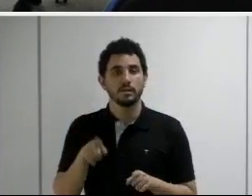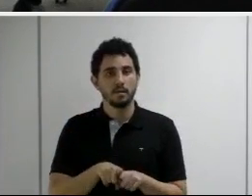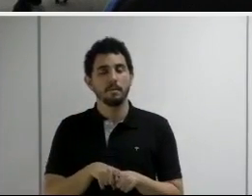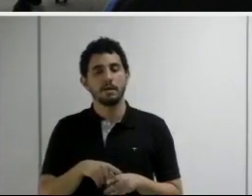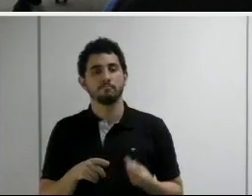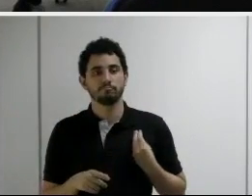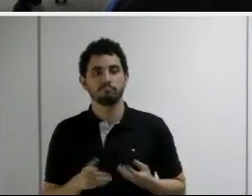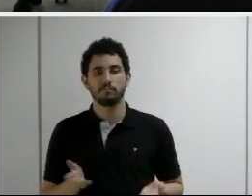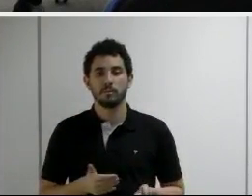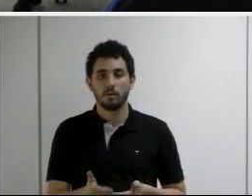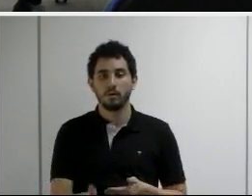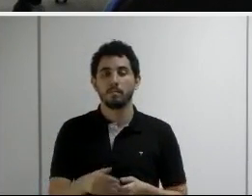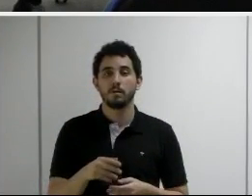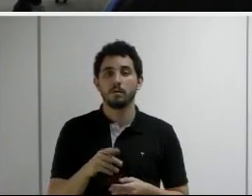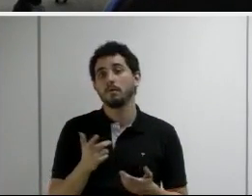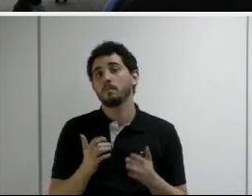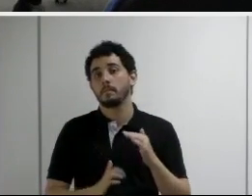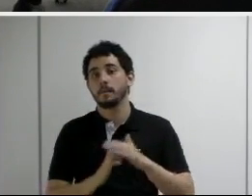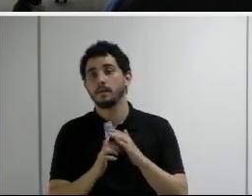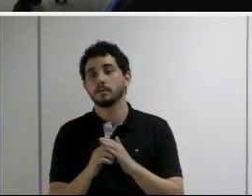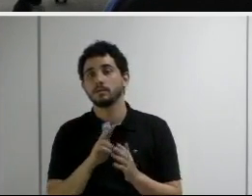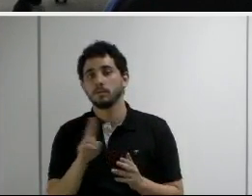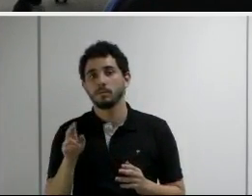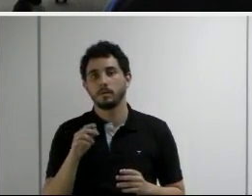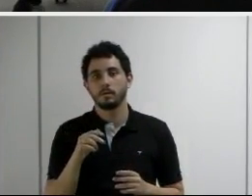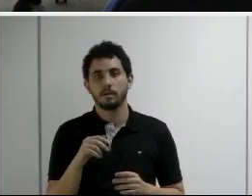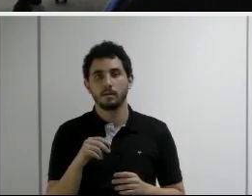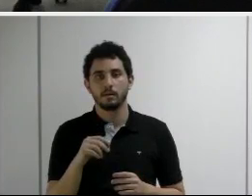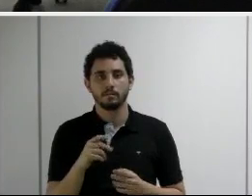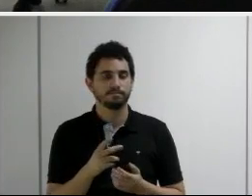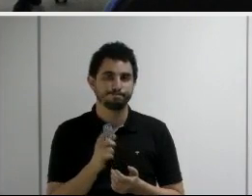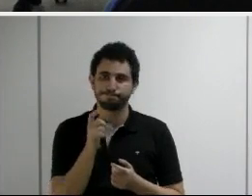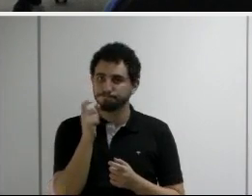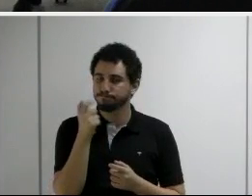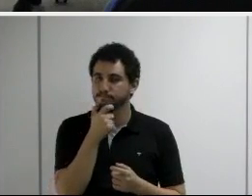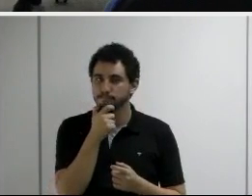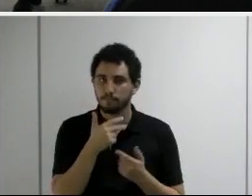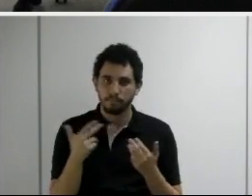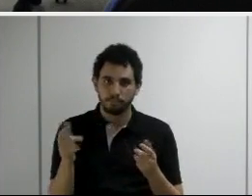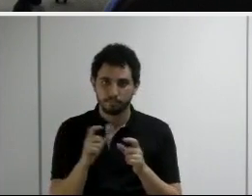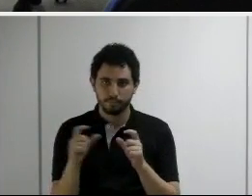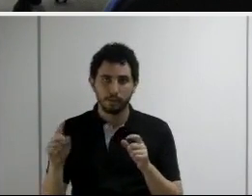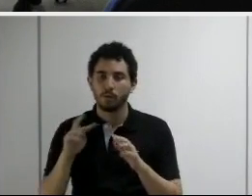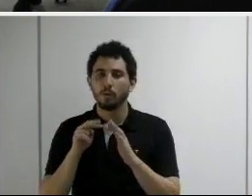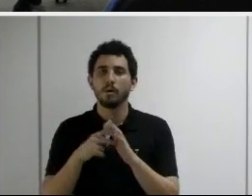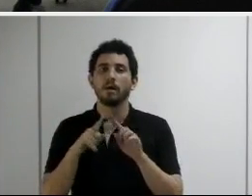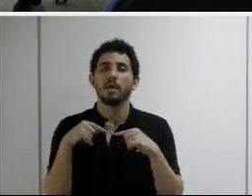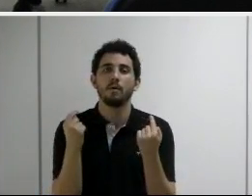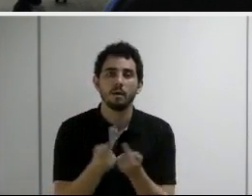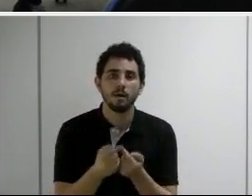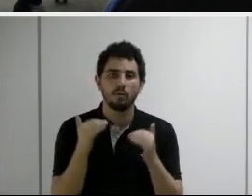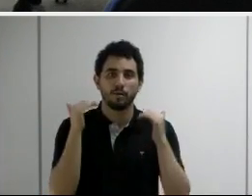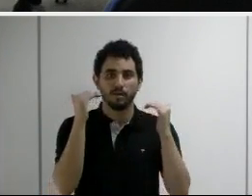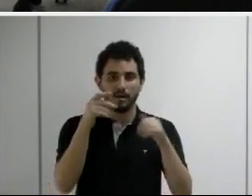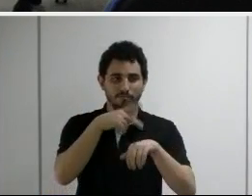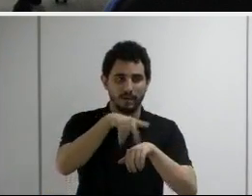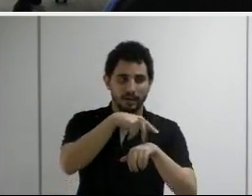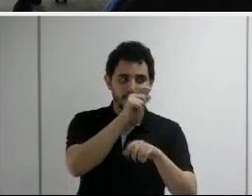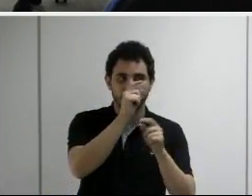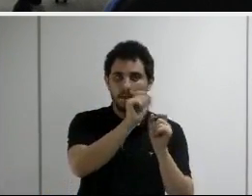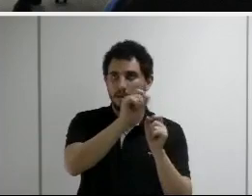né, uma entidade chamada Article 29 Working Party, que era a reunião das autoridades de proteção de dados de cada um dos países da